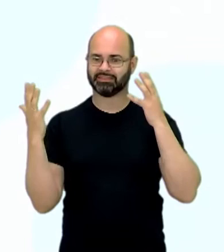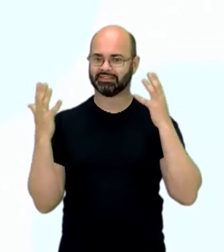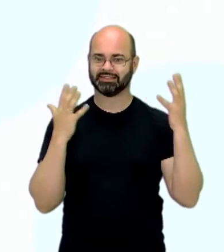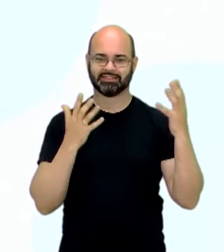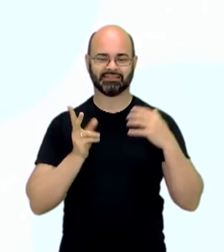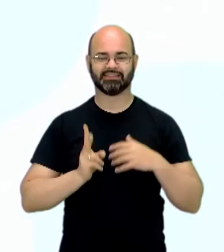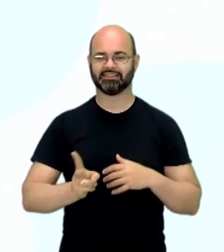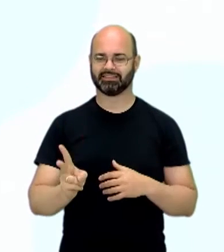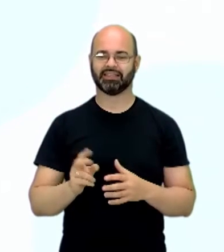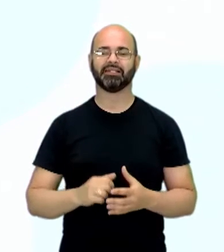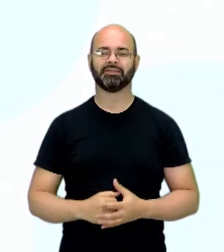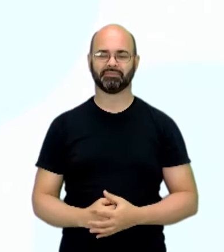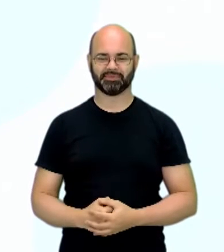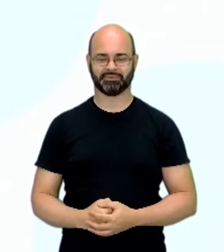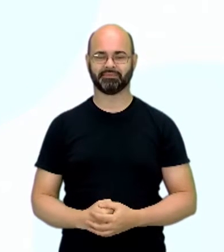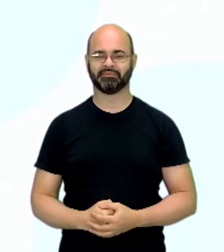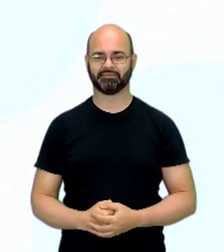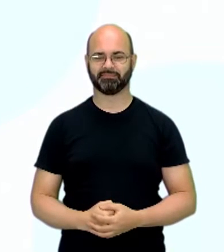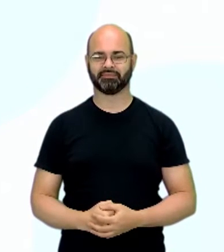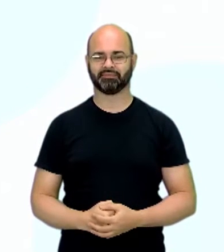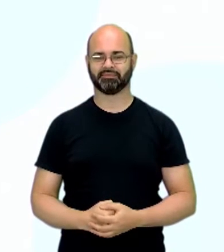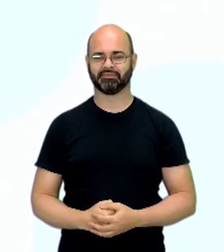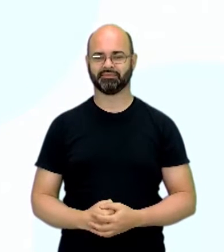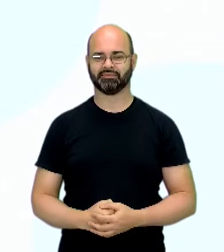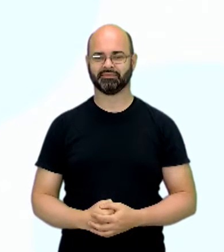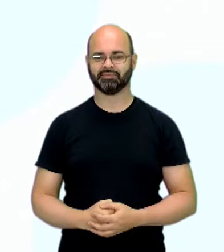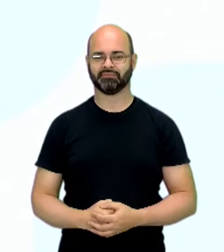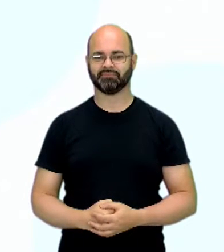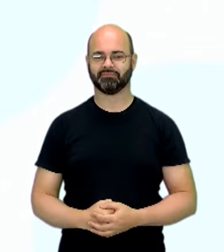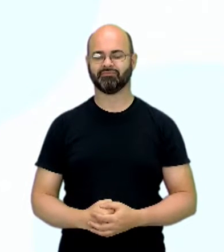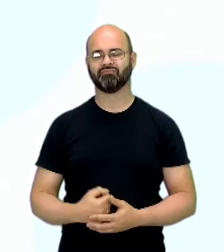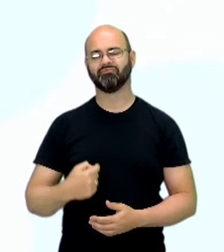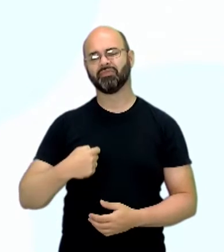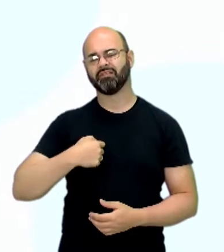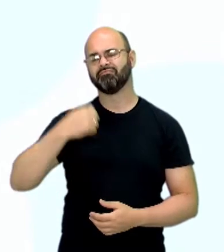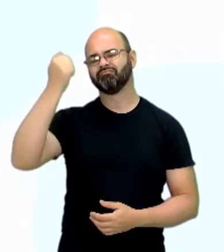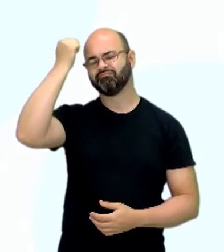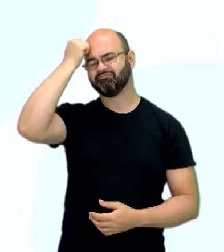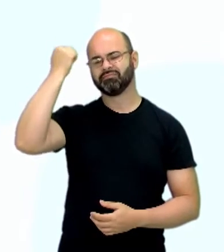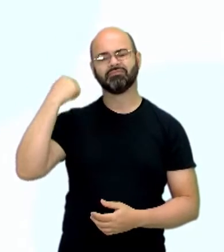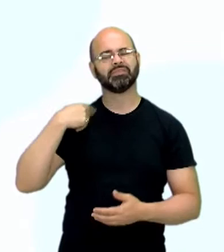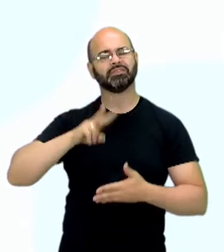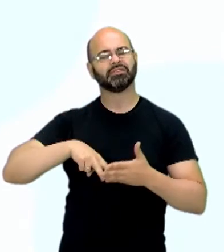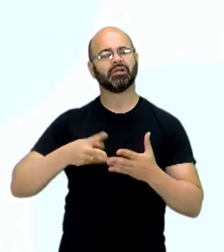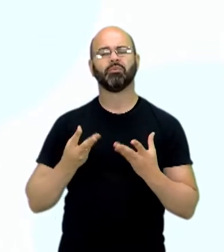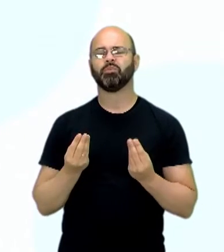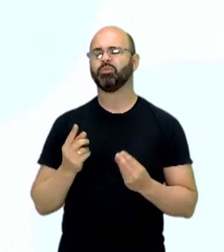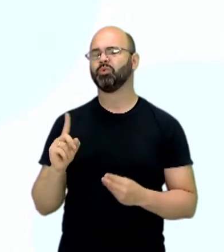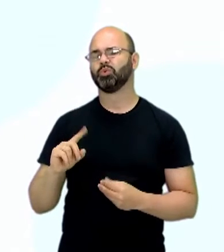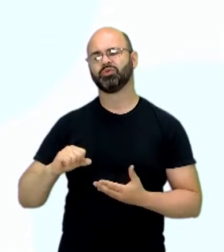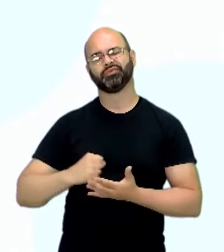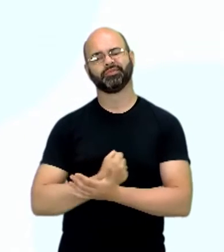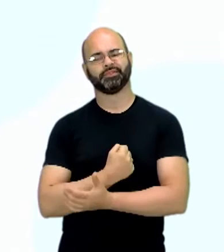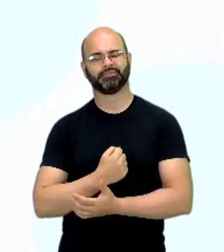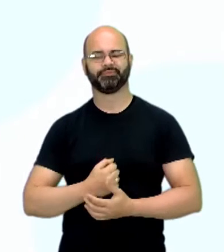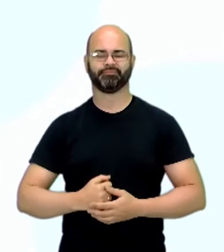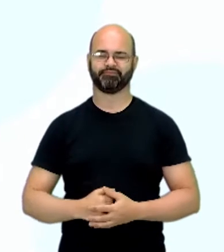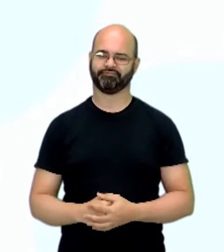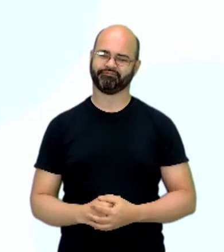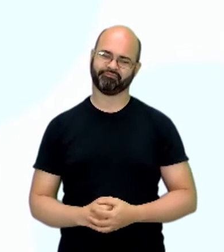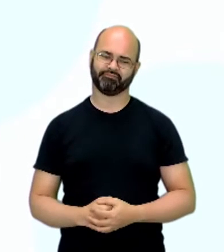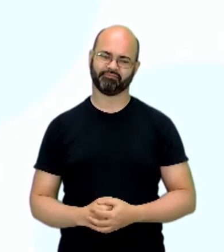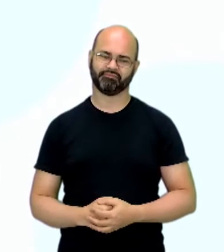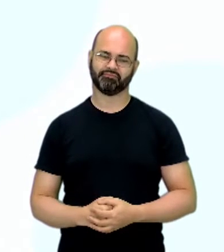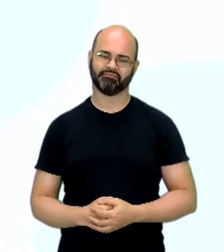muito agitado, ocupado. I regret not reading more. Eu me arrependo de não ter lido